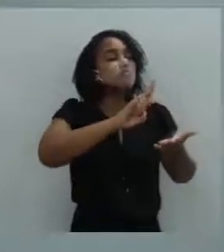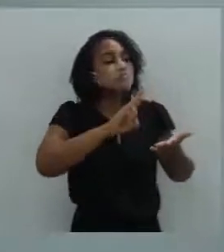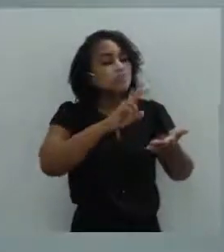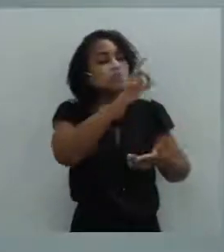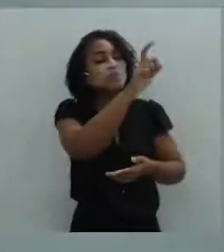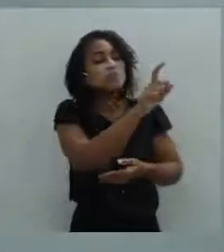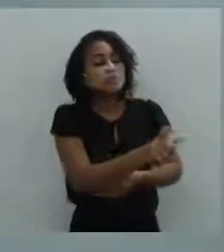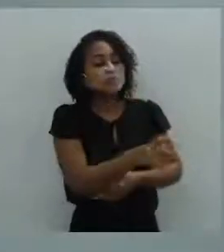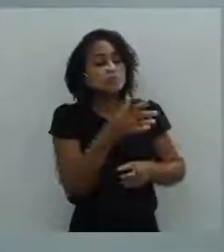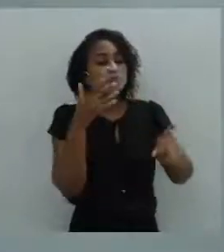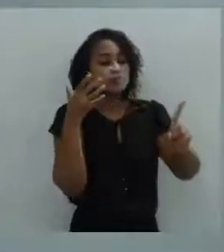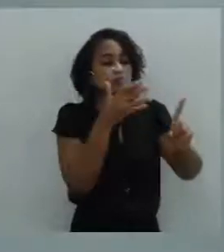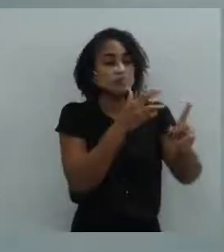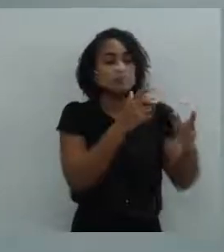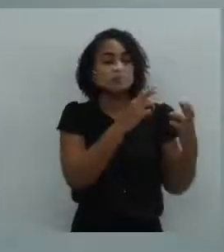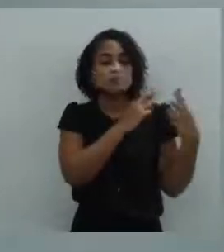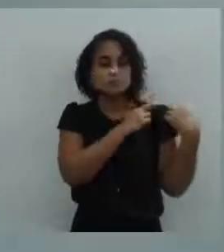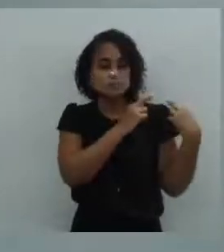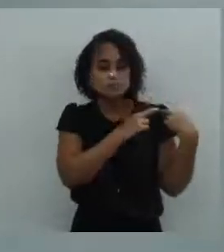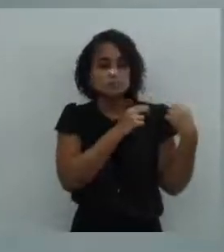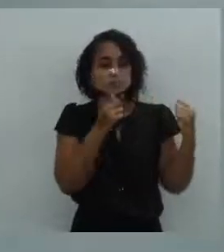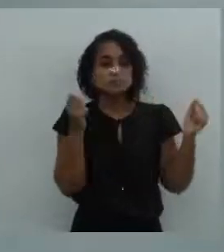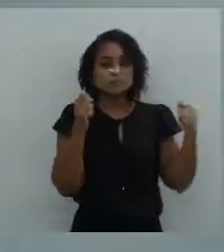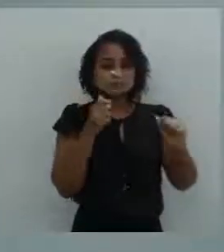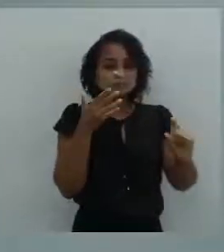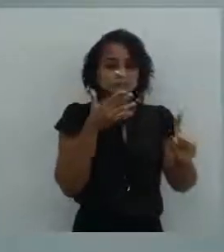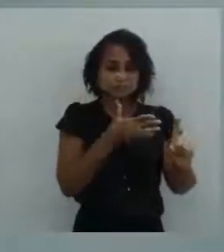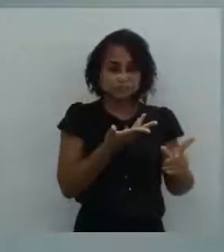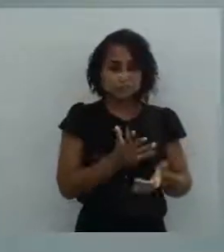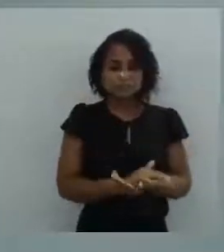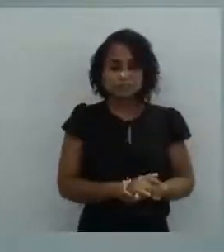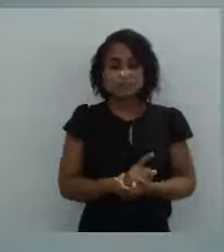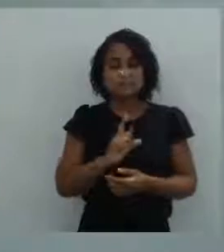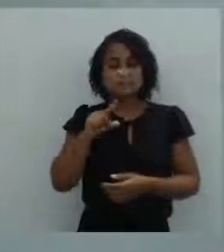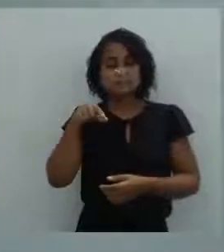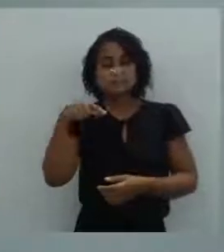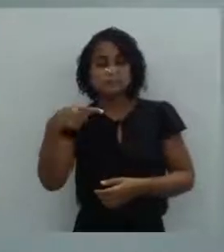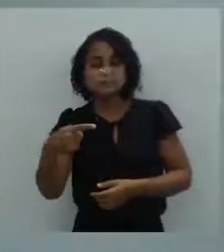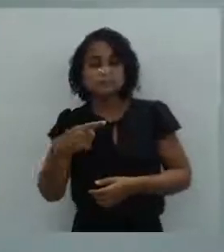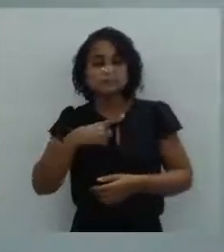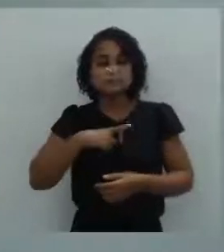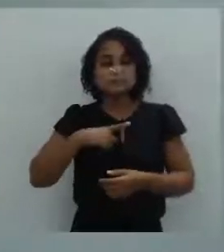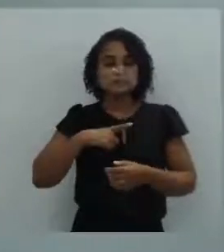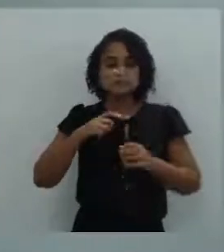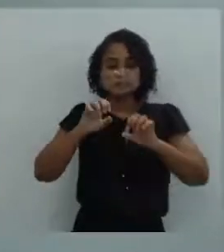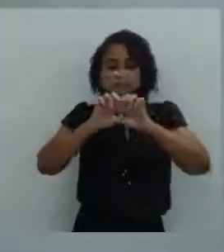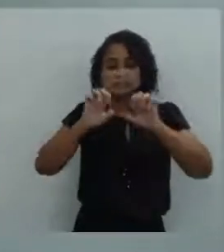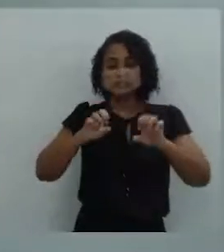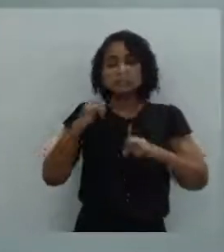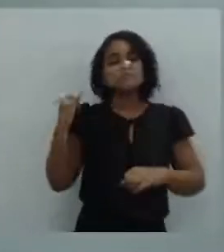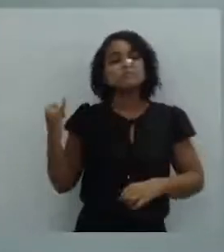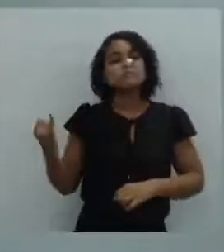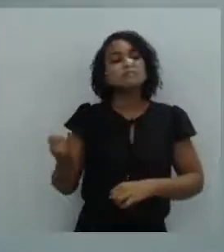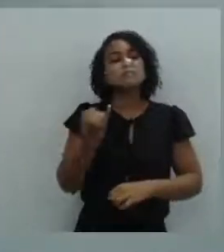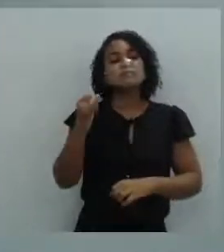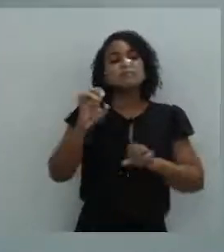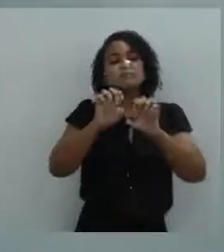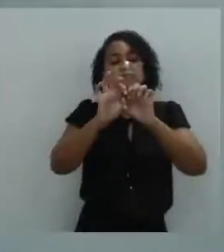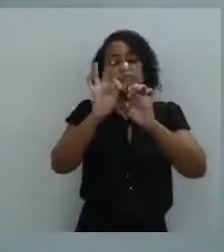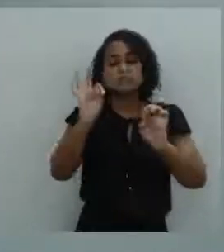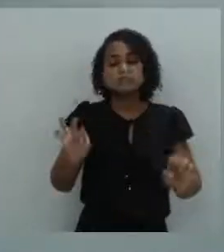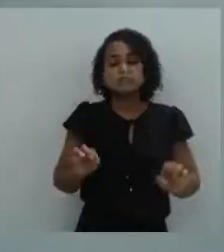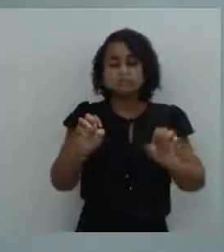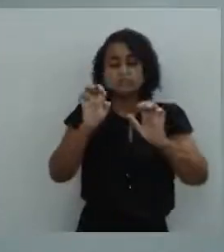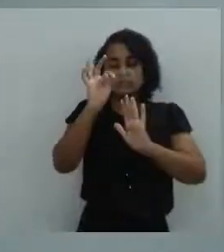a quem o nosso abaixo-assinado será direcionado. Depois disso, a gente vem para uma parte importantíssima do nosso texto,